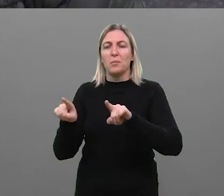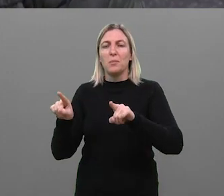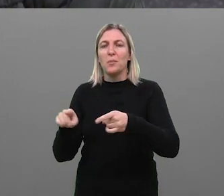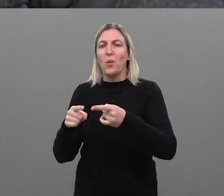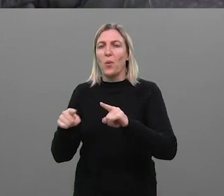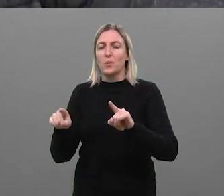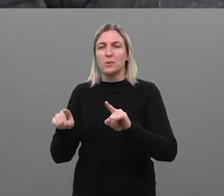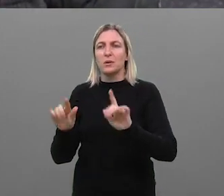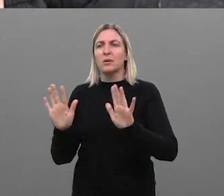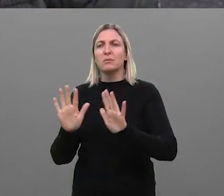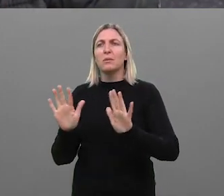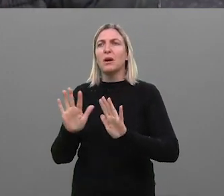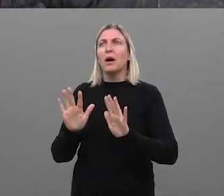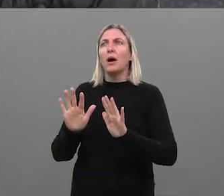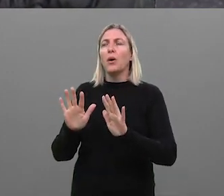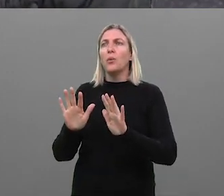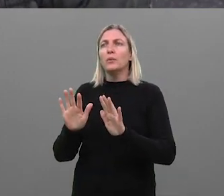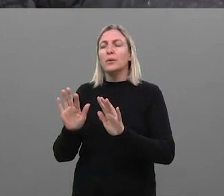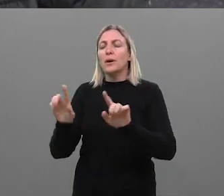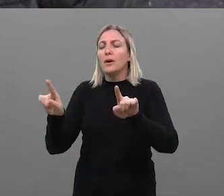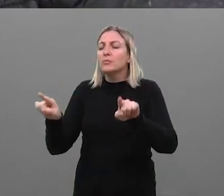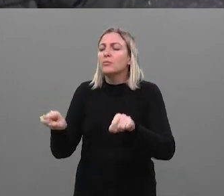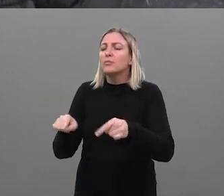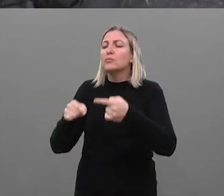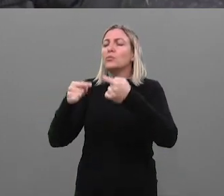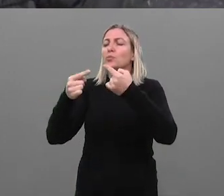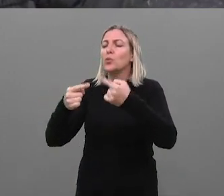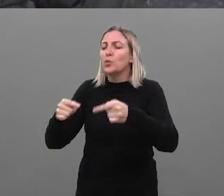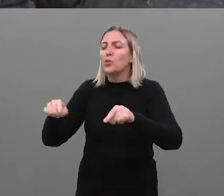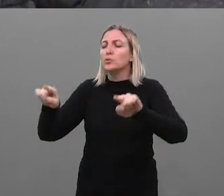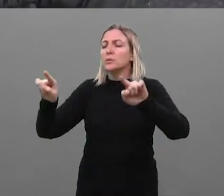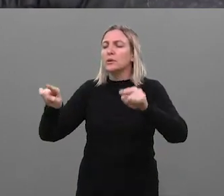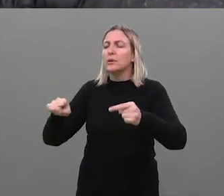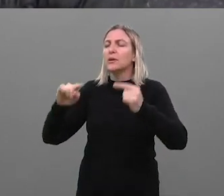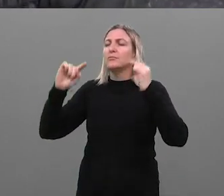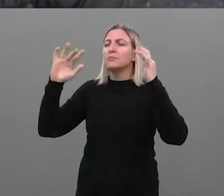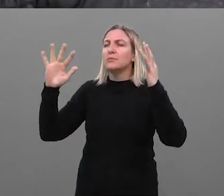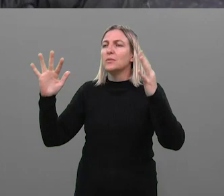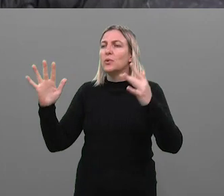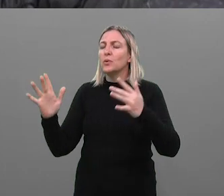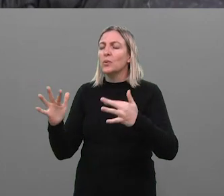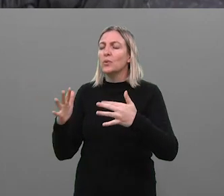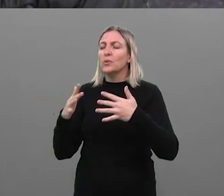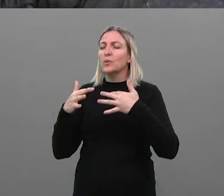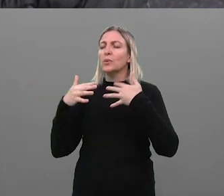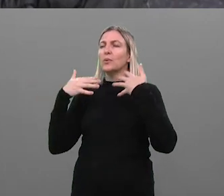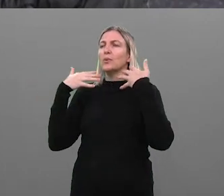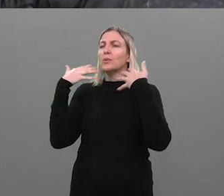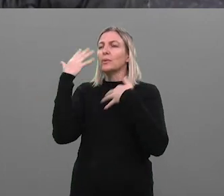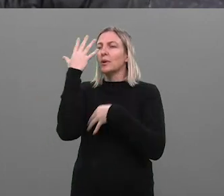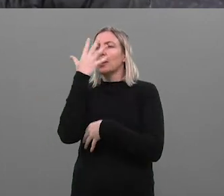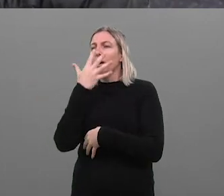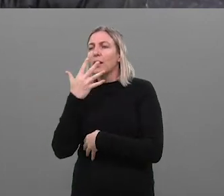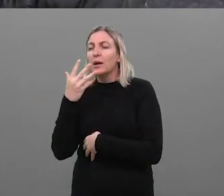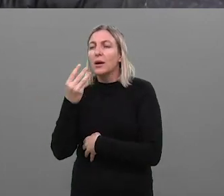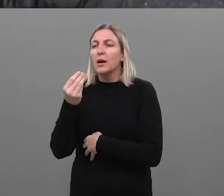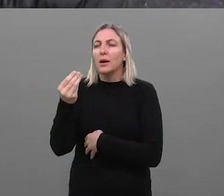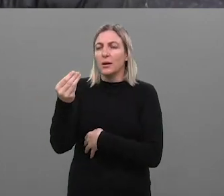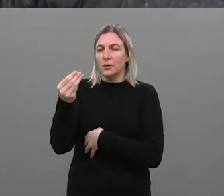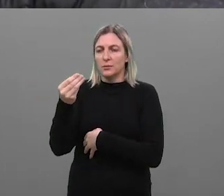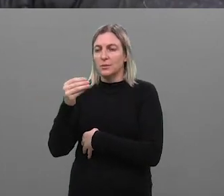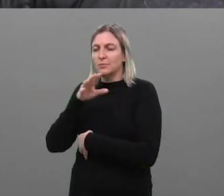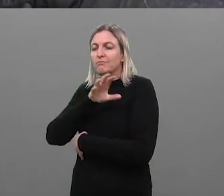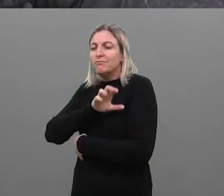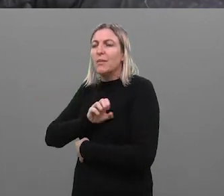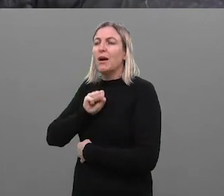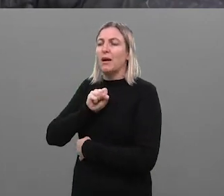claro que não é Um ser espiritual que vai lá e nos toca mas a música nos escolhe eu acho que ela faz nos que a gente se apaixone